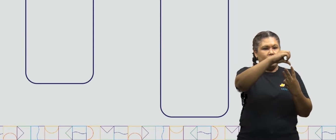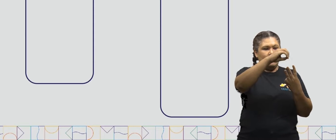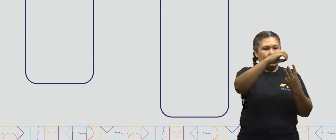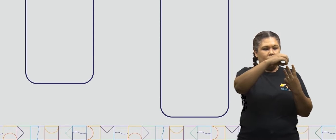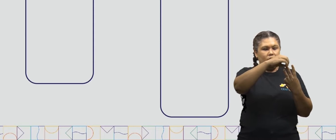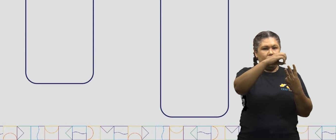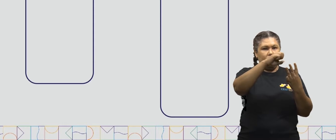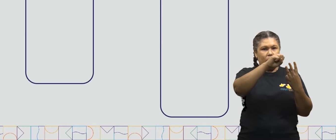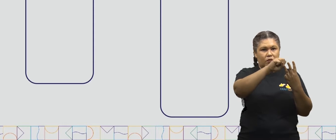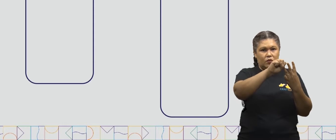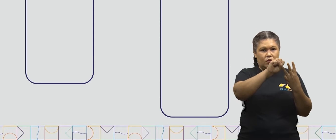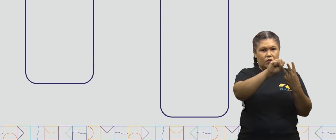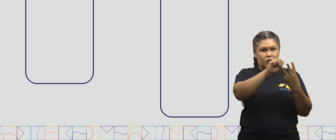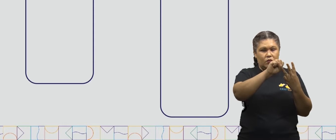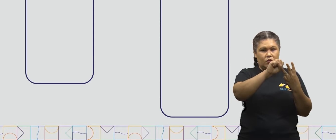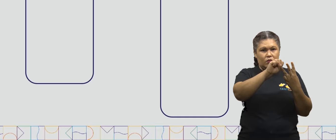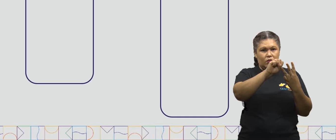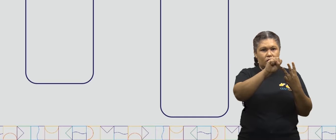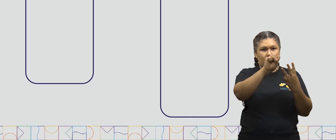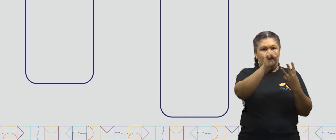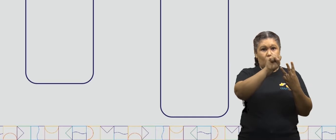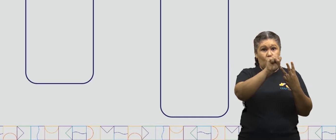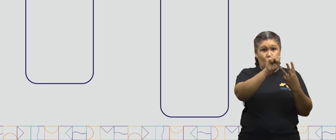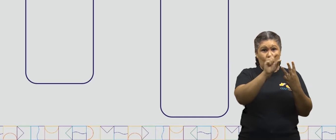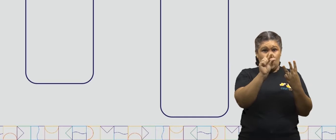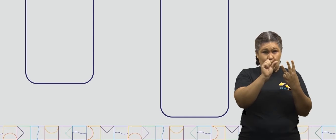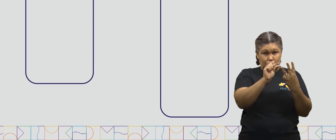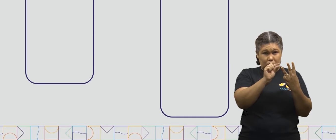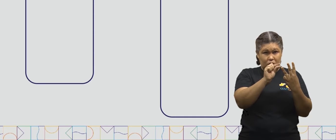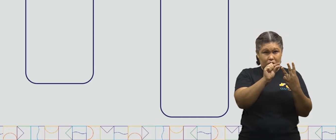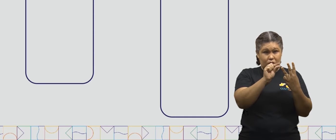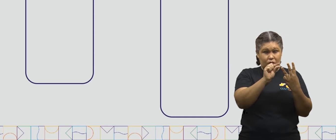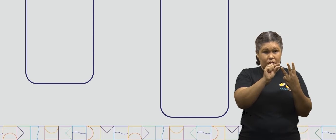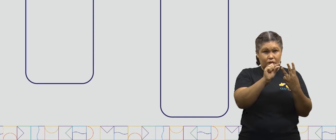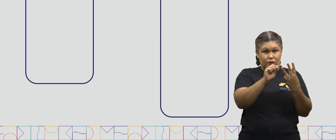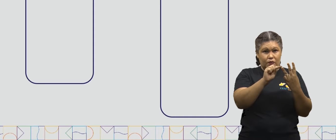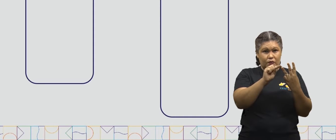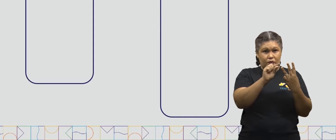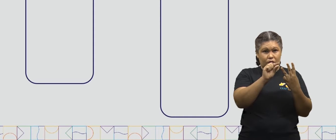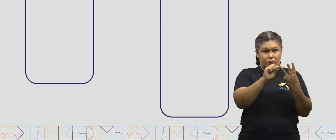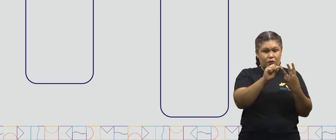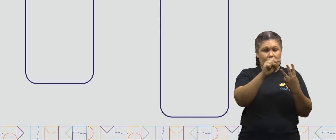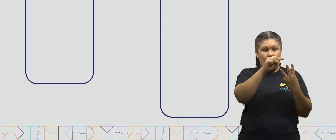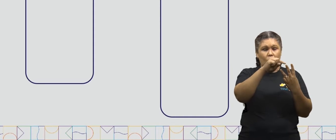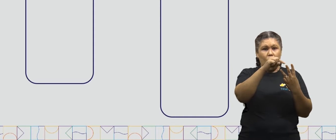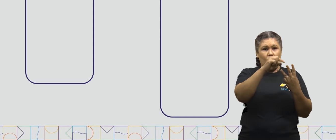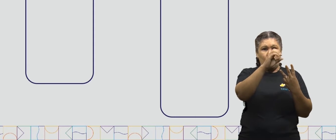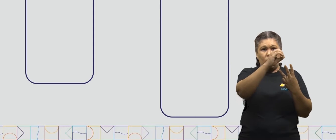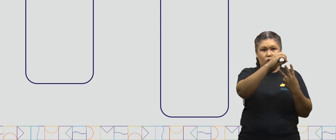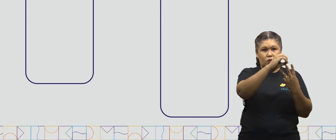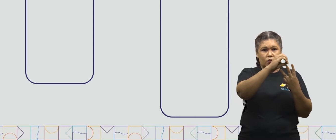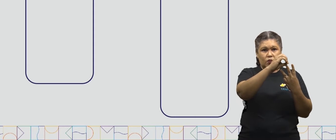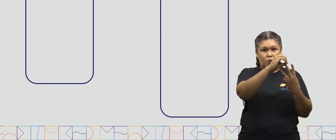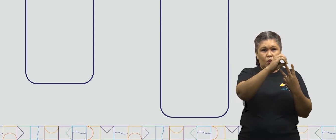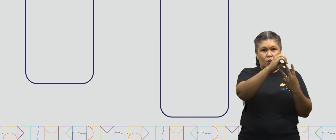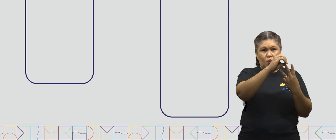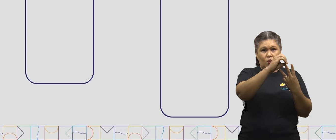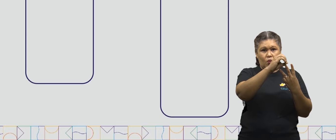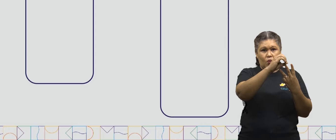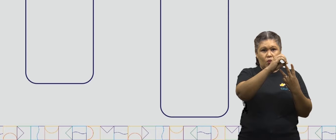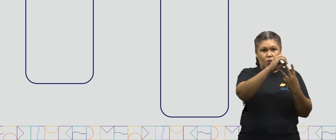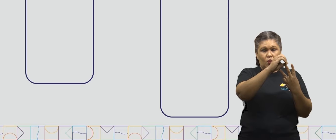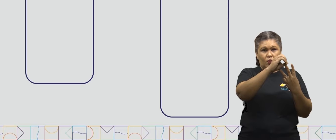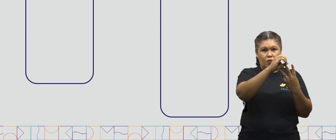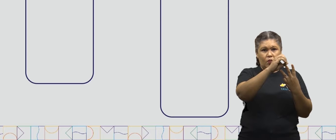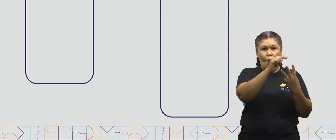908, que pode ser representado com 8 cubinhos. Aí, no lugar onde nós temos o 0, que é